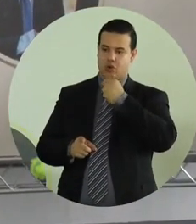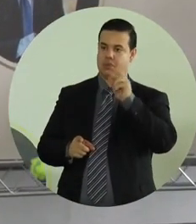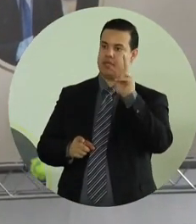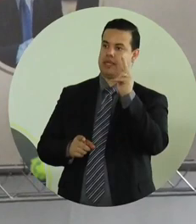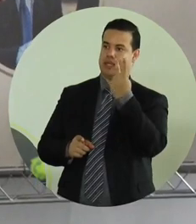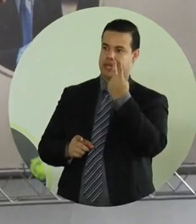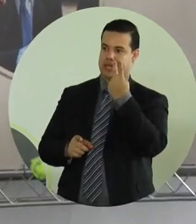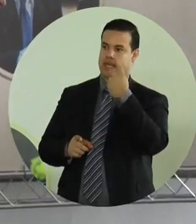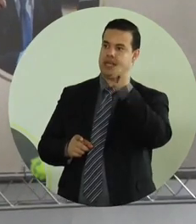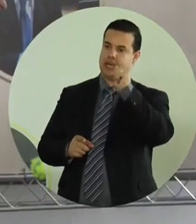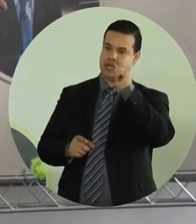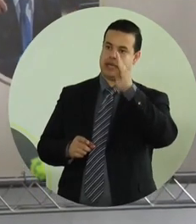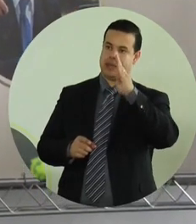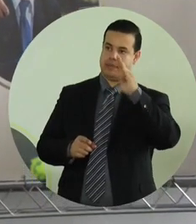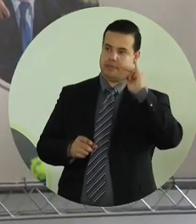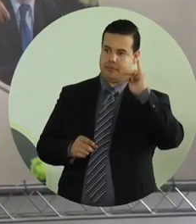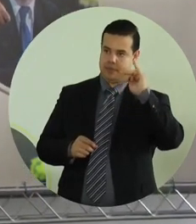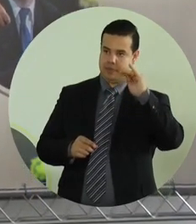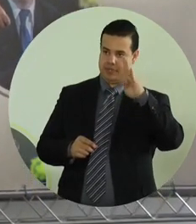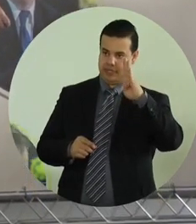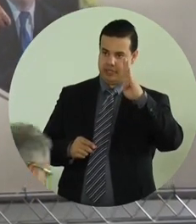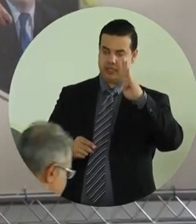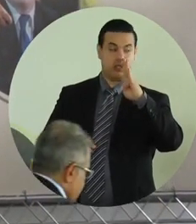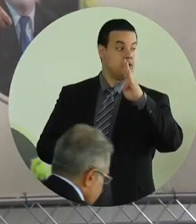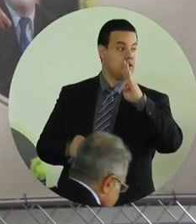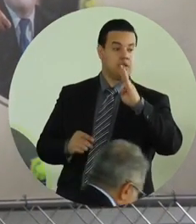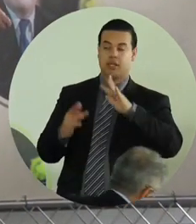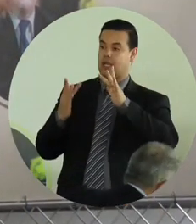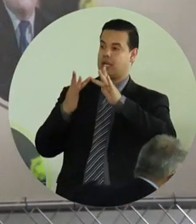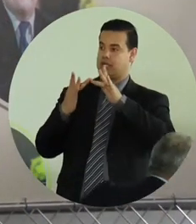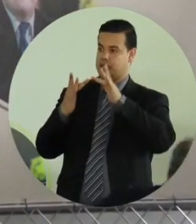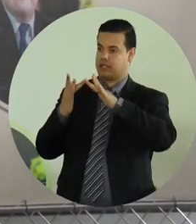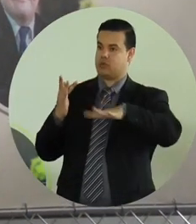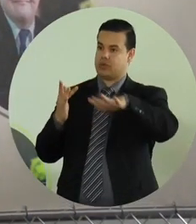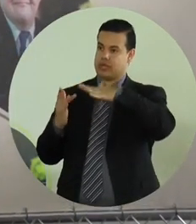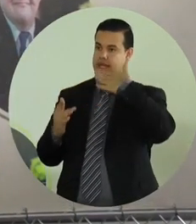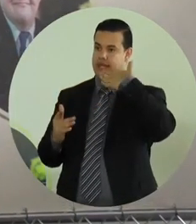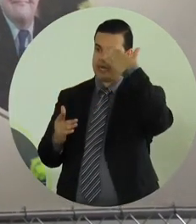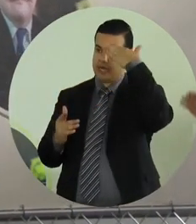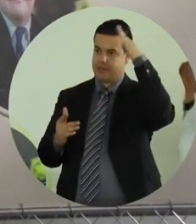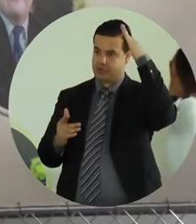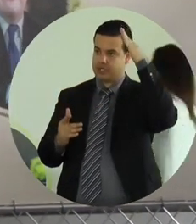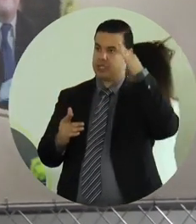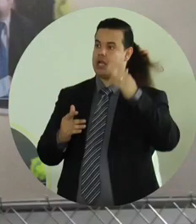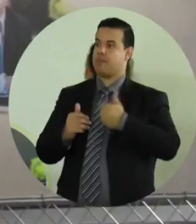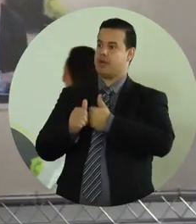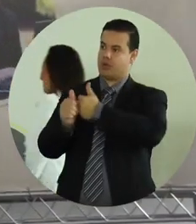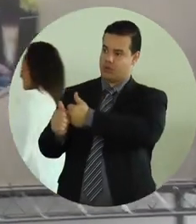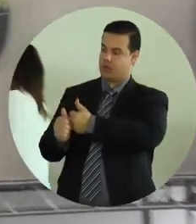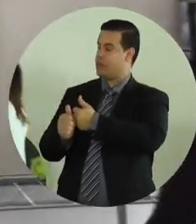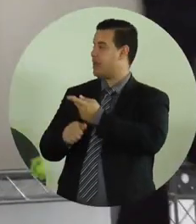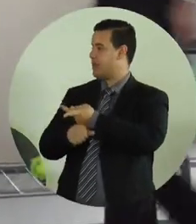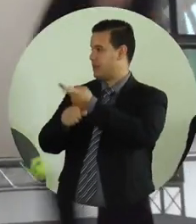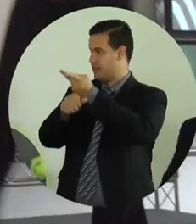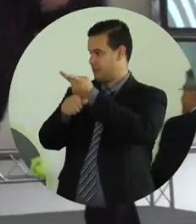Relações Públicas da Embaixada do Reino da Arábia Saudita, para acompanhá-la na premiação.